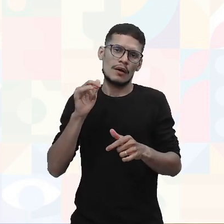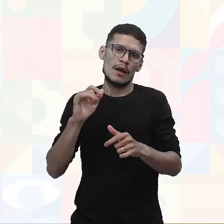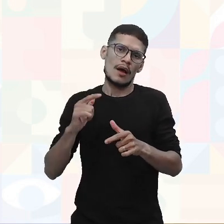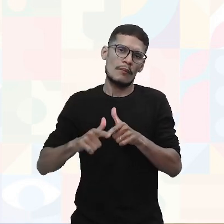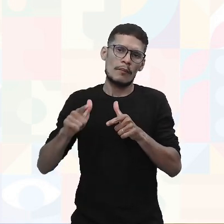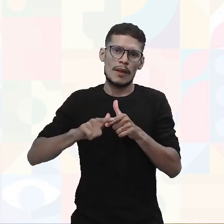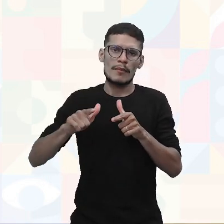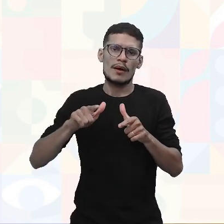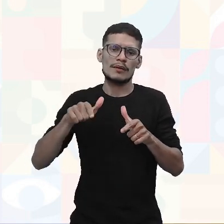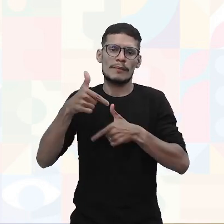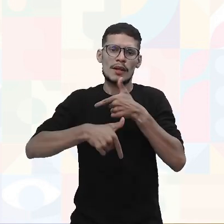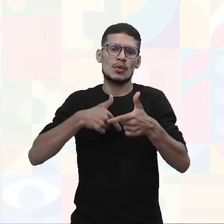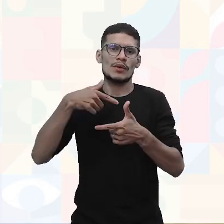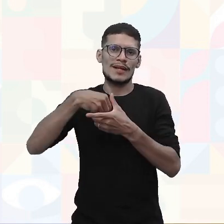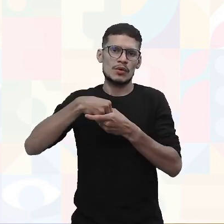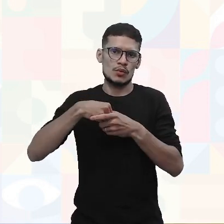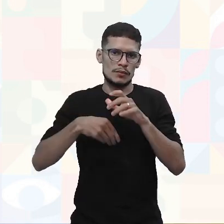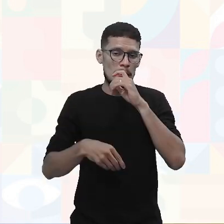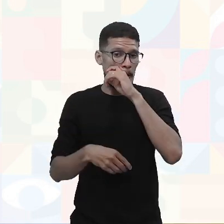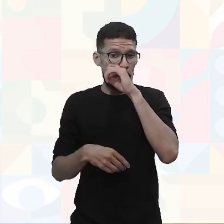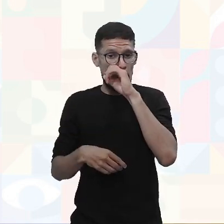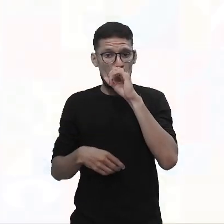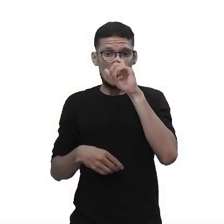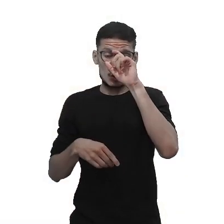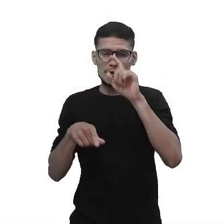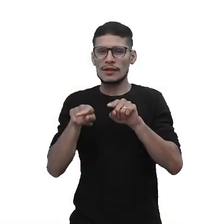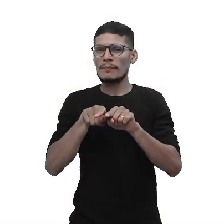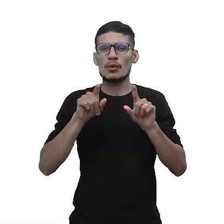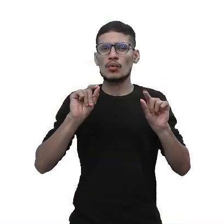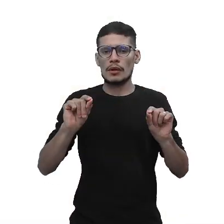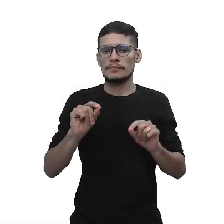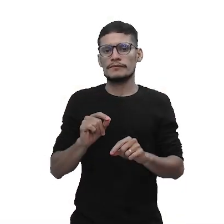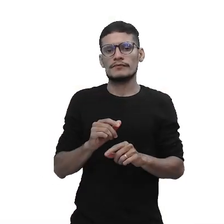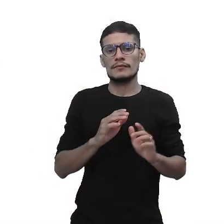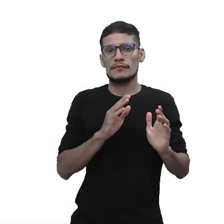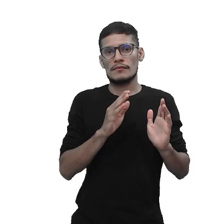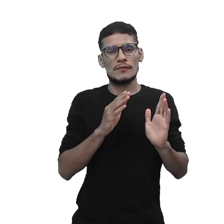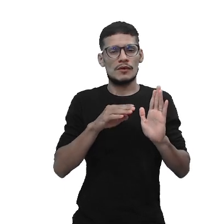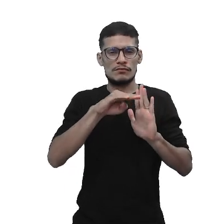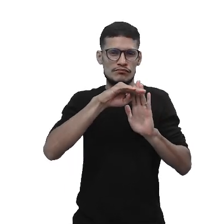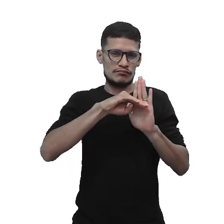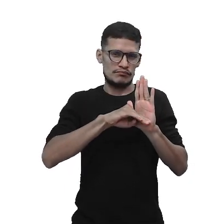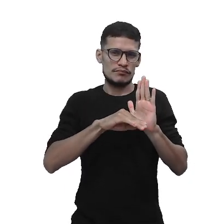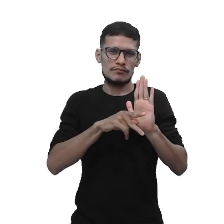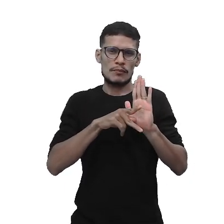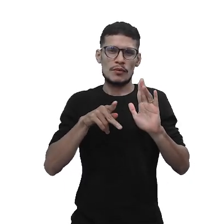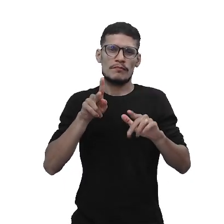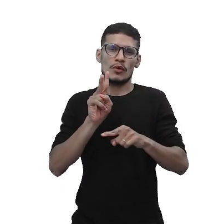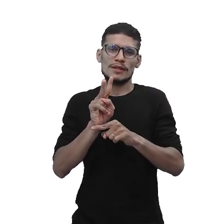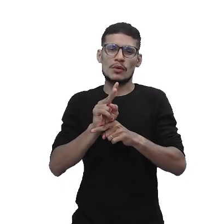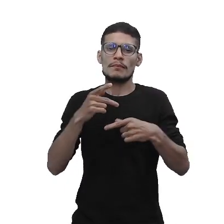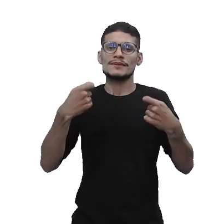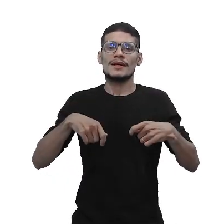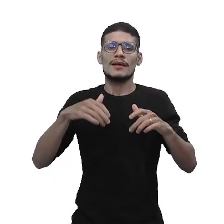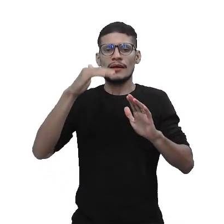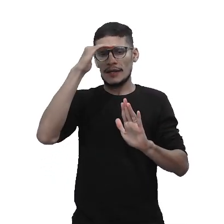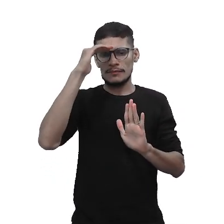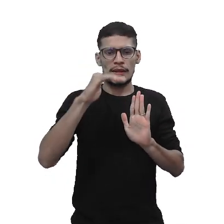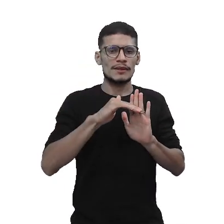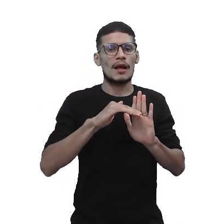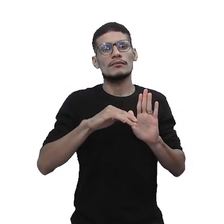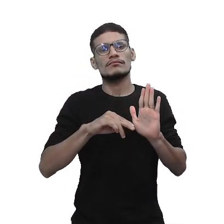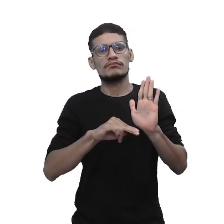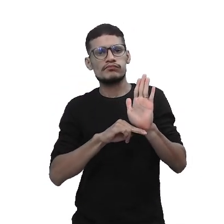nessa operação. E aí o que a gente deve lembrar o quê? Que essas medidas de proteção sempre tem que respeitar essas